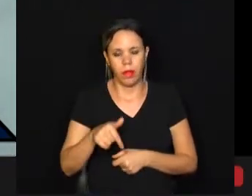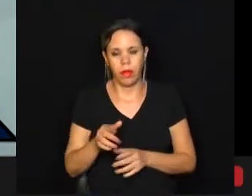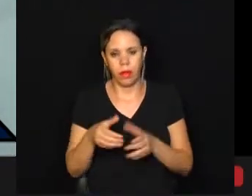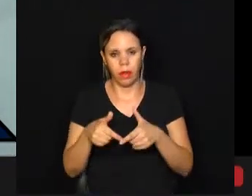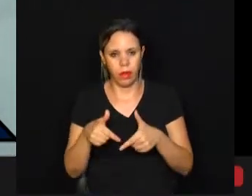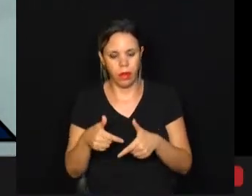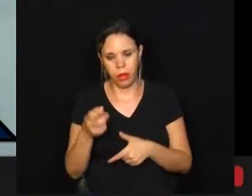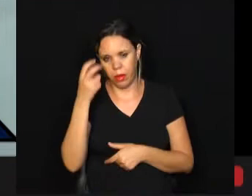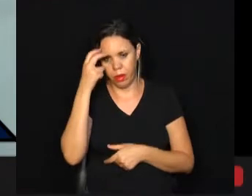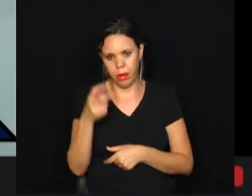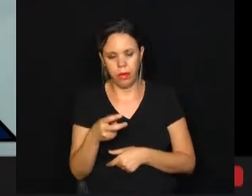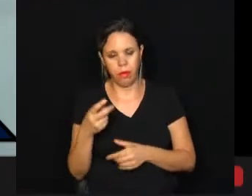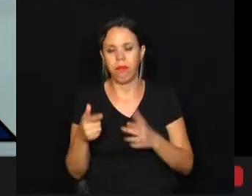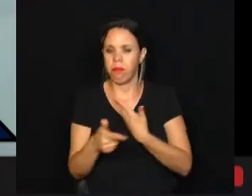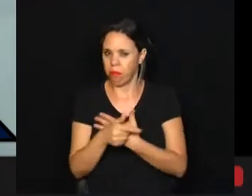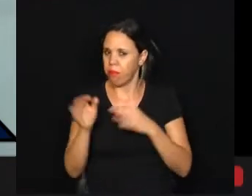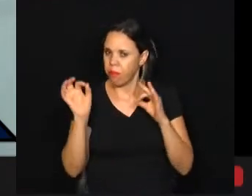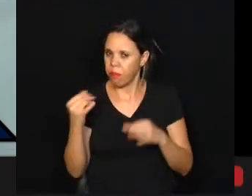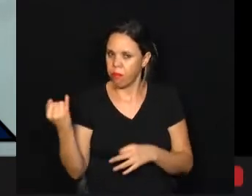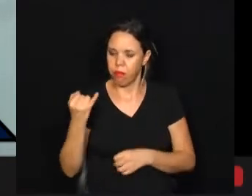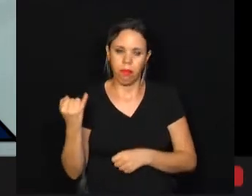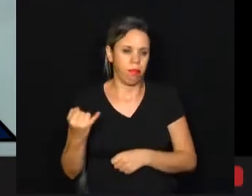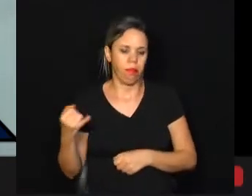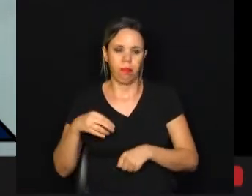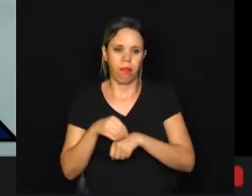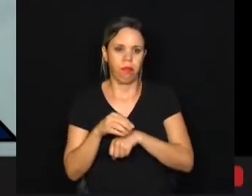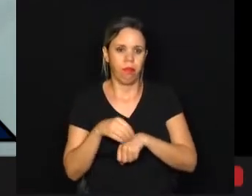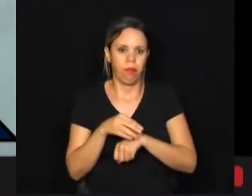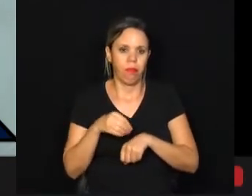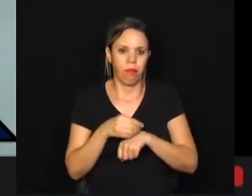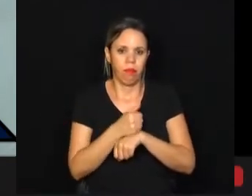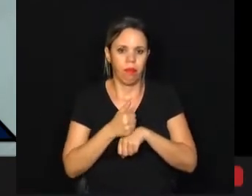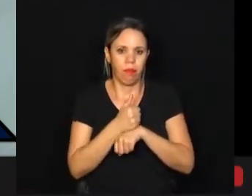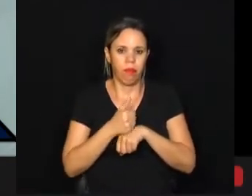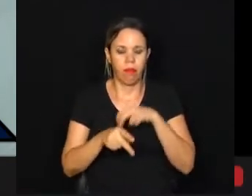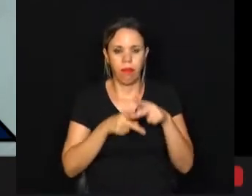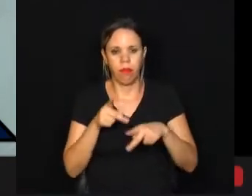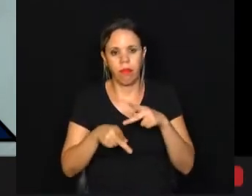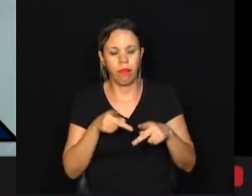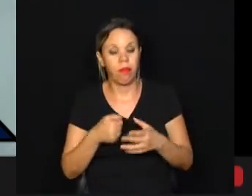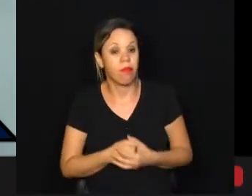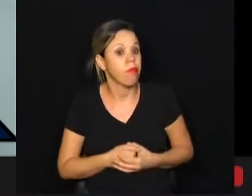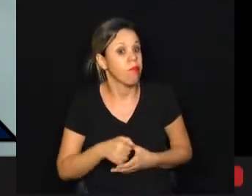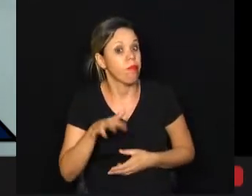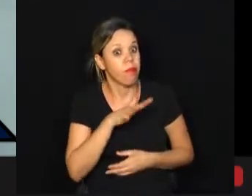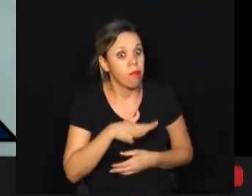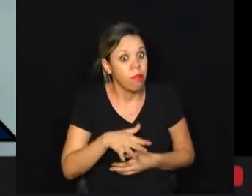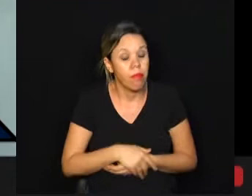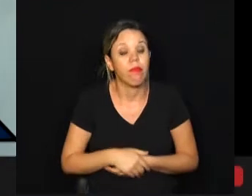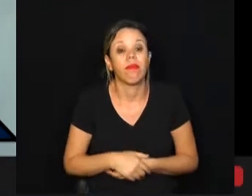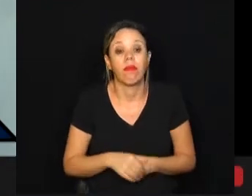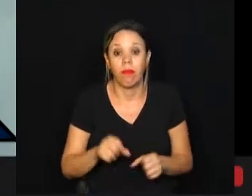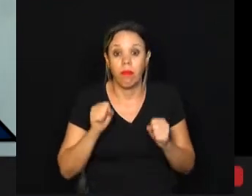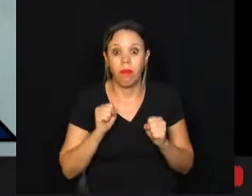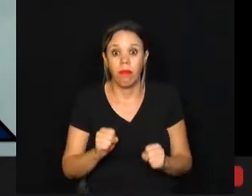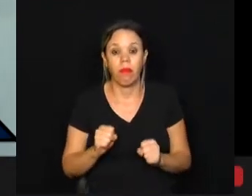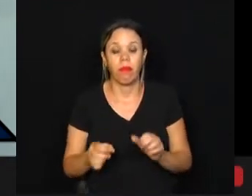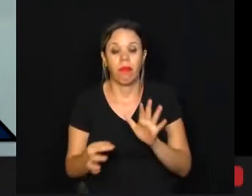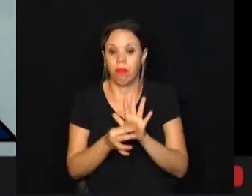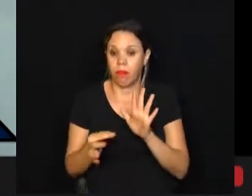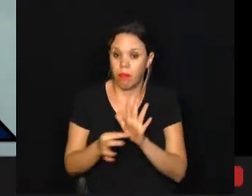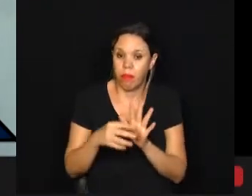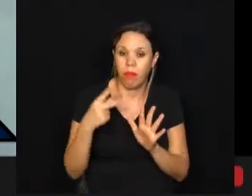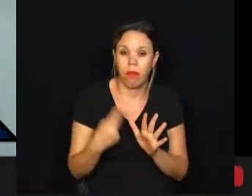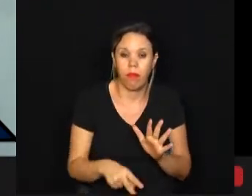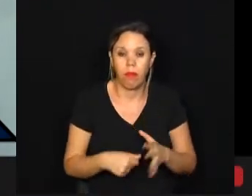de Cultura cumpre o papel importante de trazer especialistas, pessoas ligadas à área, para poder manifestar a sua